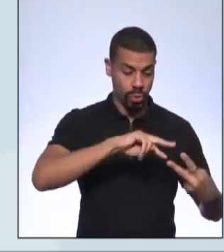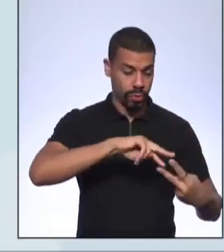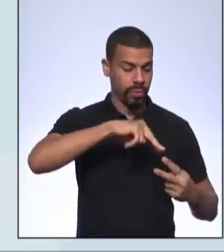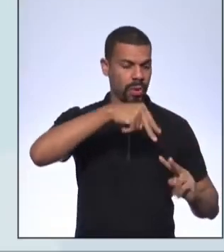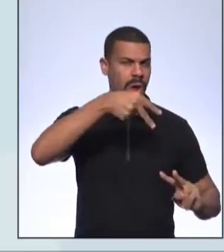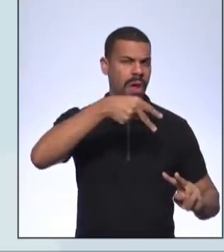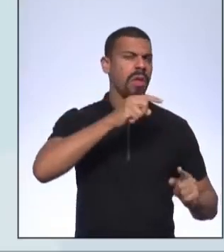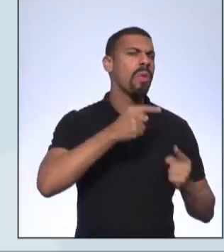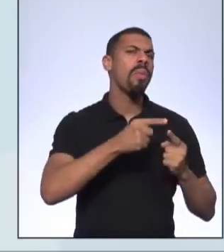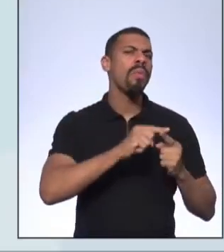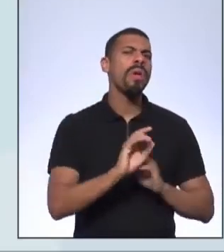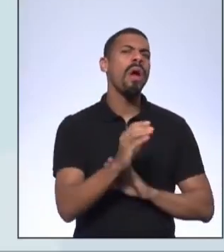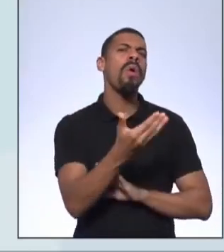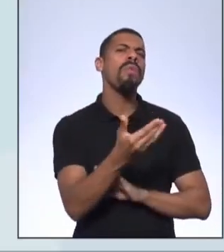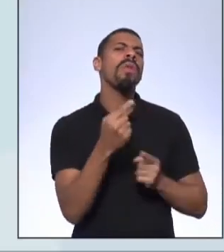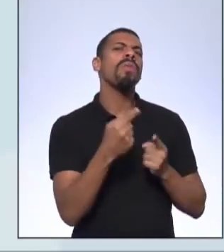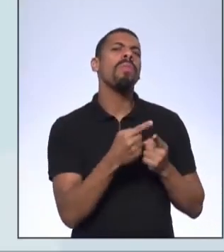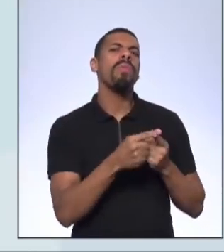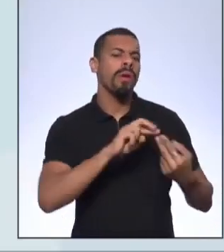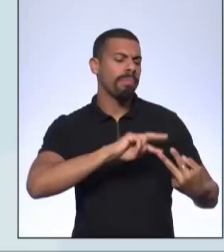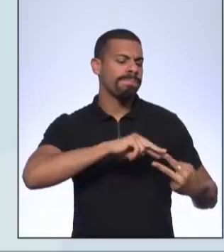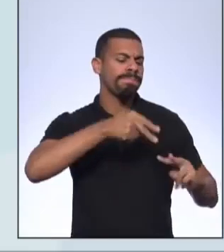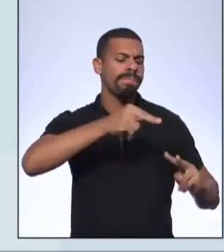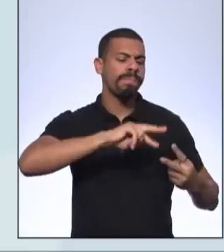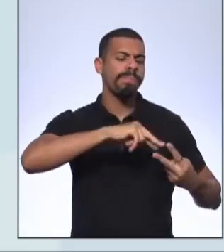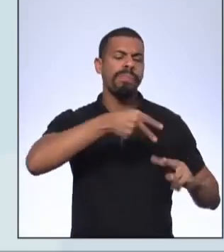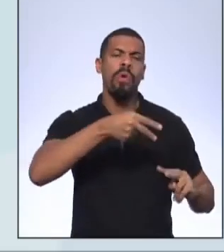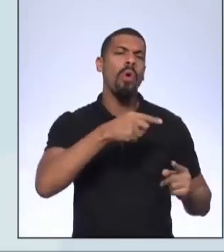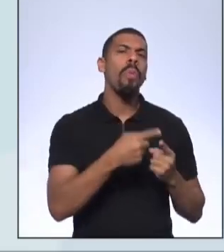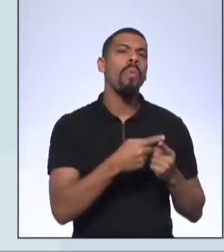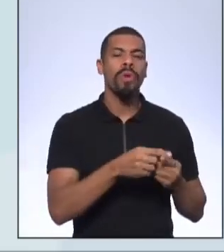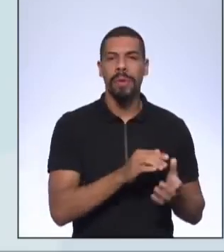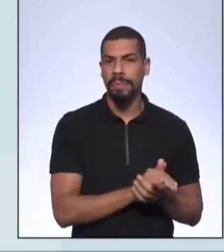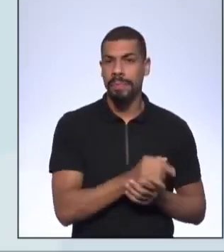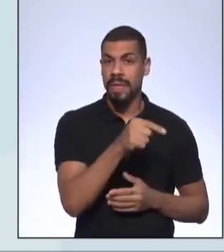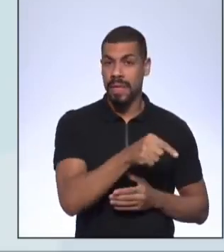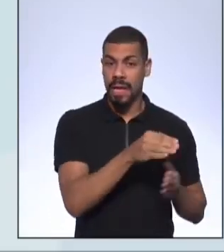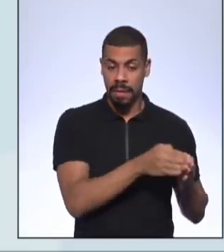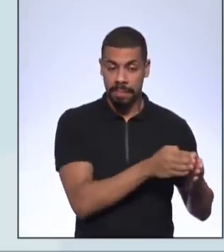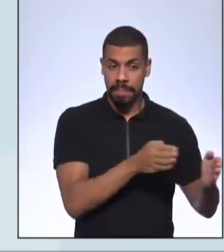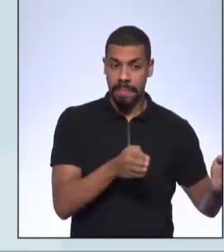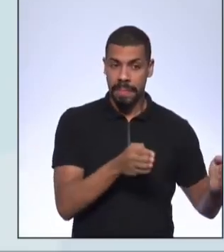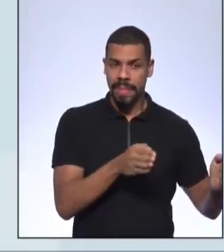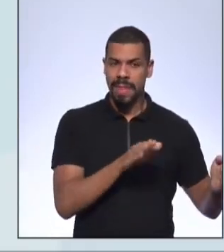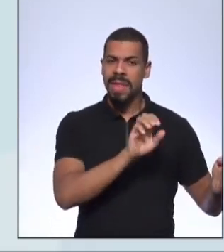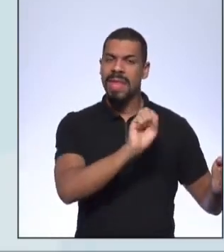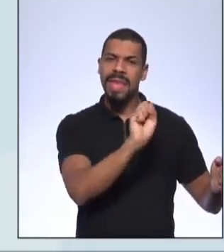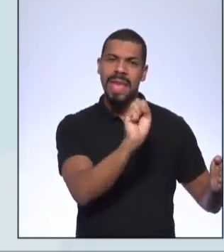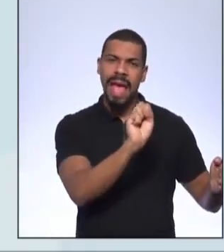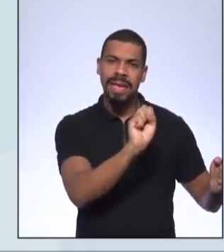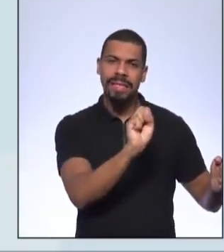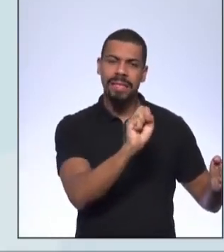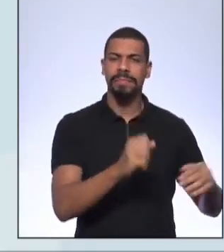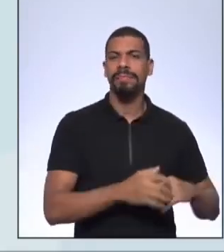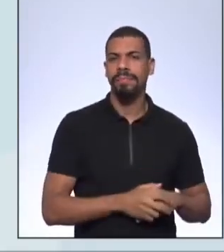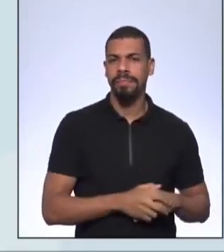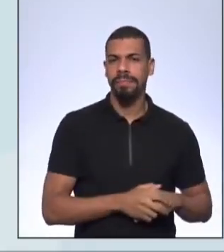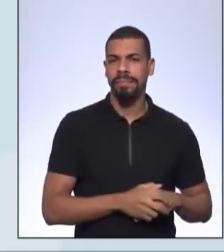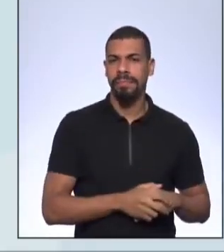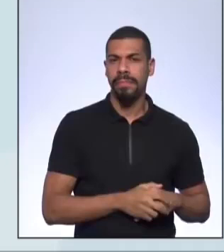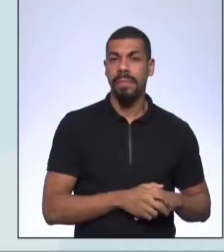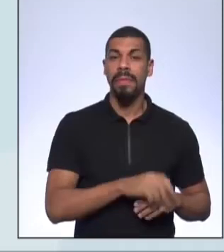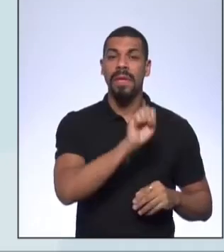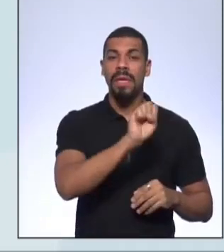E por que a célula precisa duplicar o seu material genético? Tá? Nesse período que a gente chama de S, aí, de síntese. Tá? Vem de